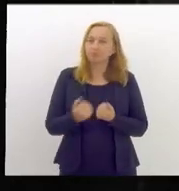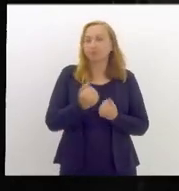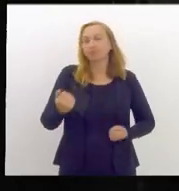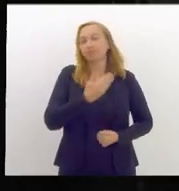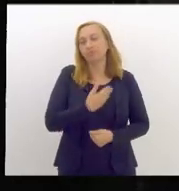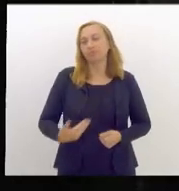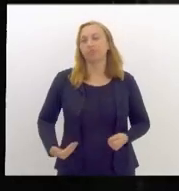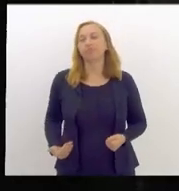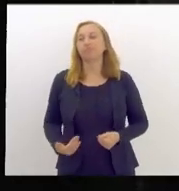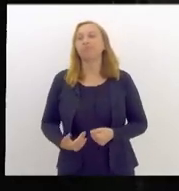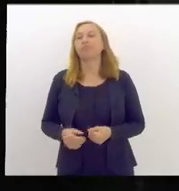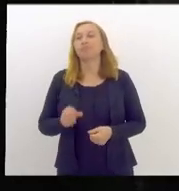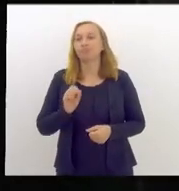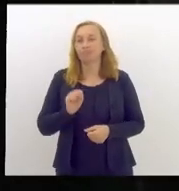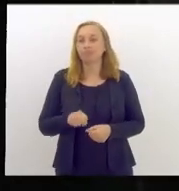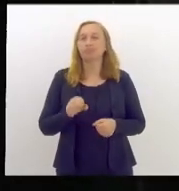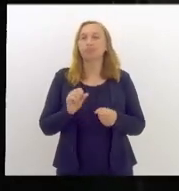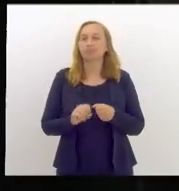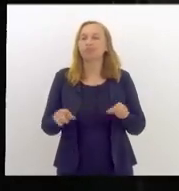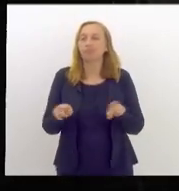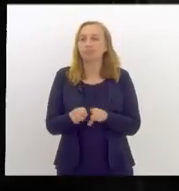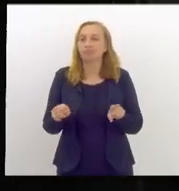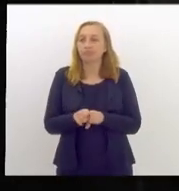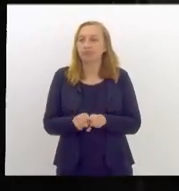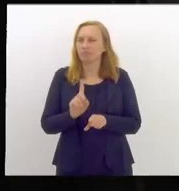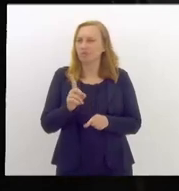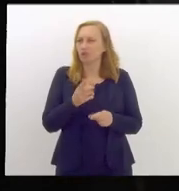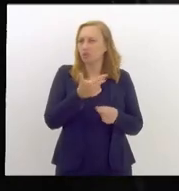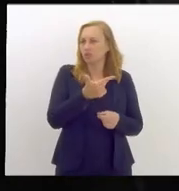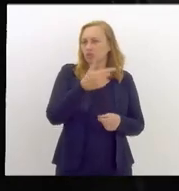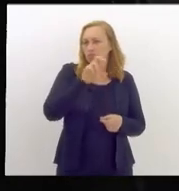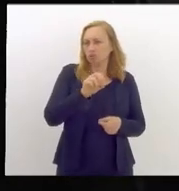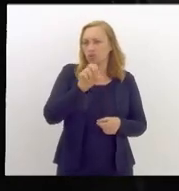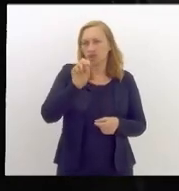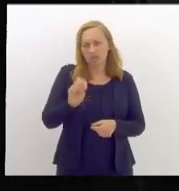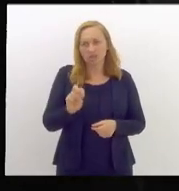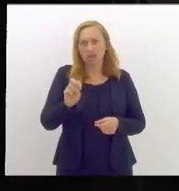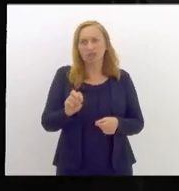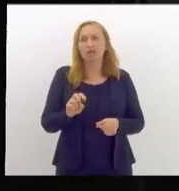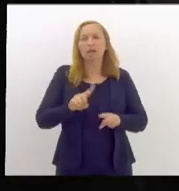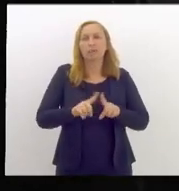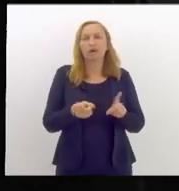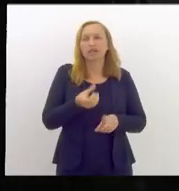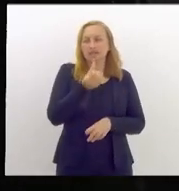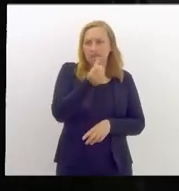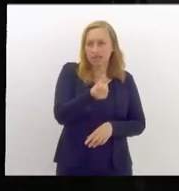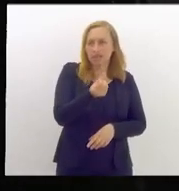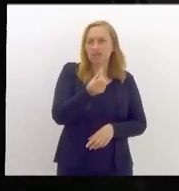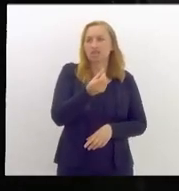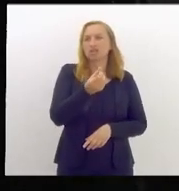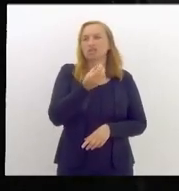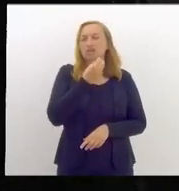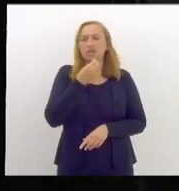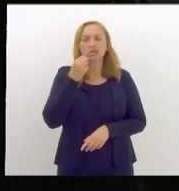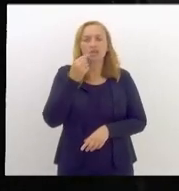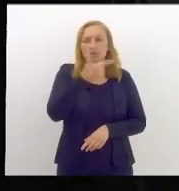Escalão que isso seja feito também não de 2015 para cá mas de 6 de setembro de 2017 a 31 de